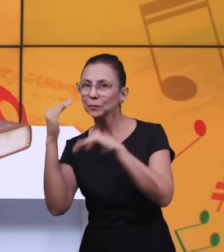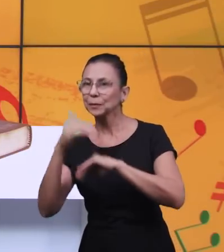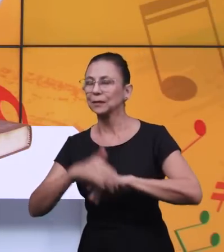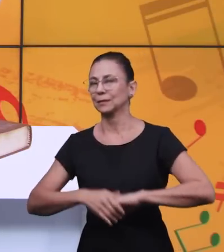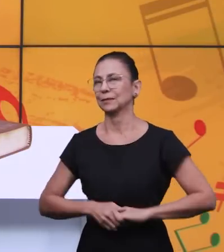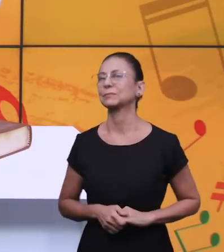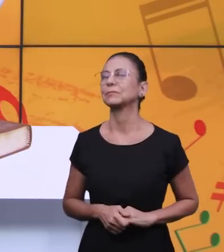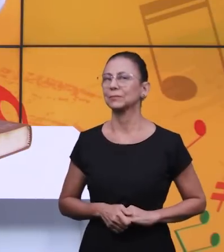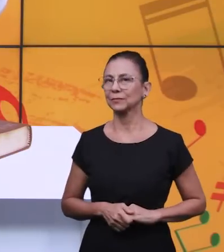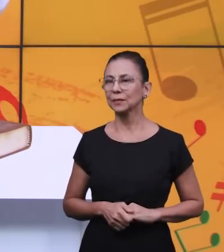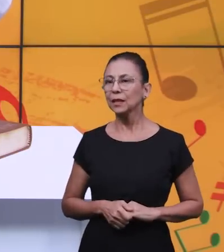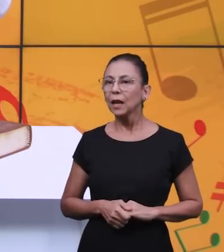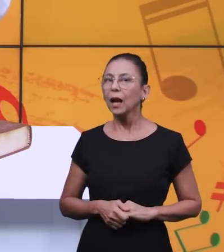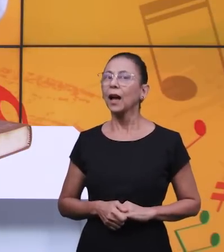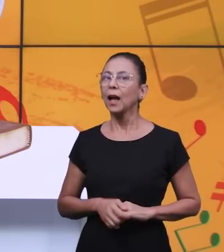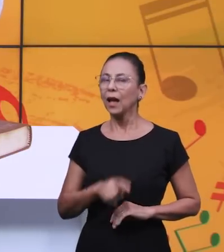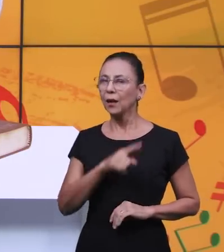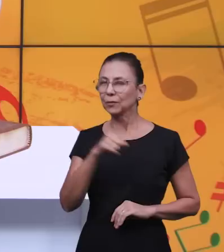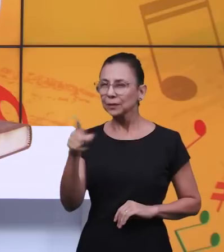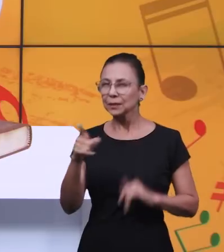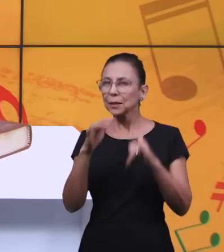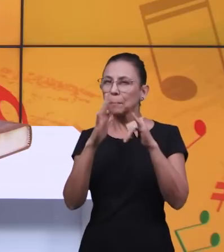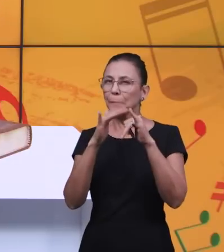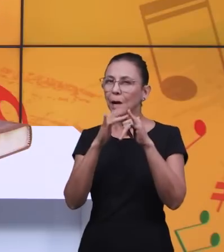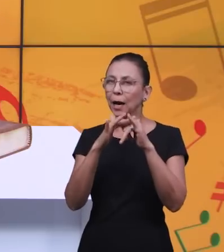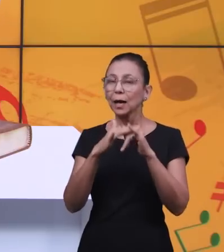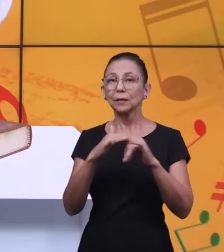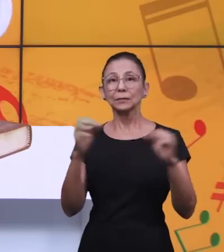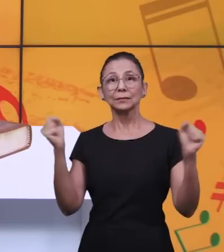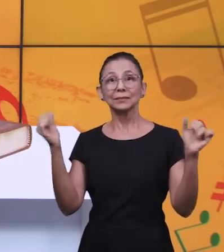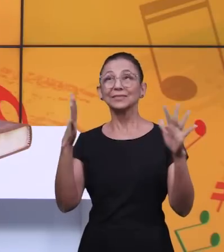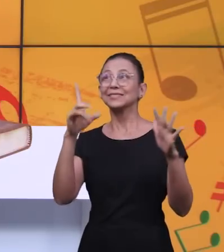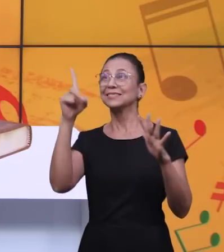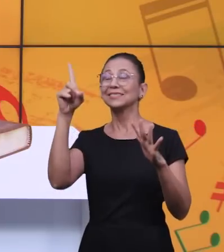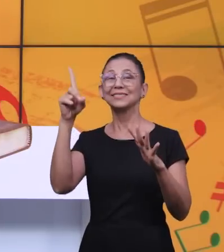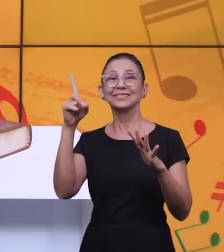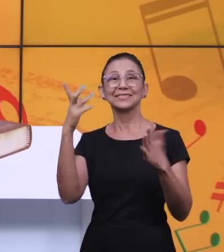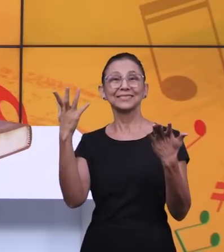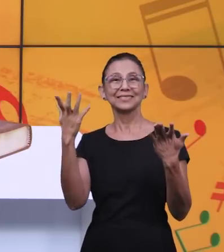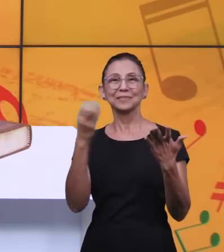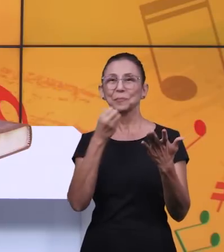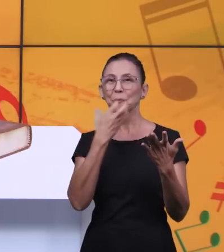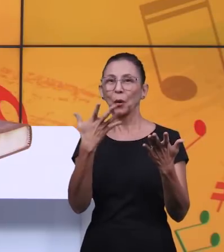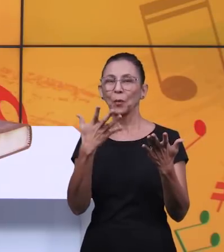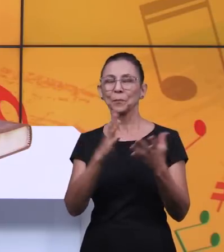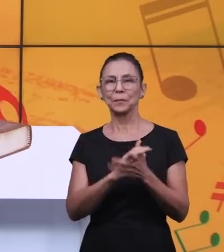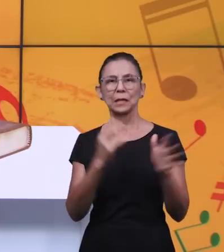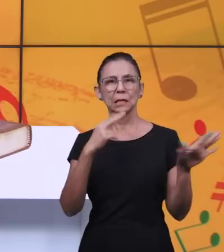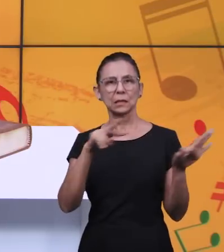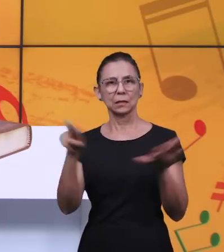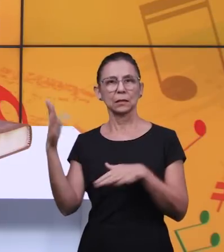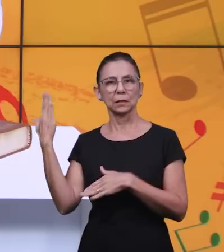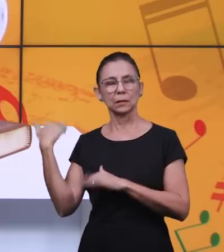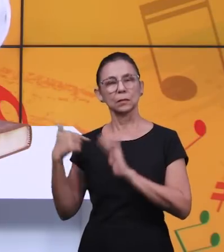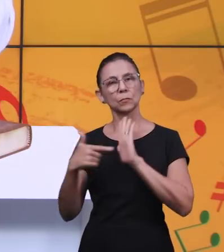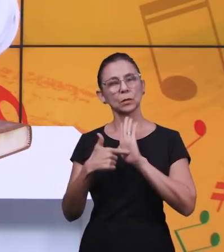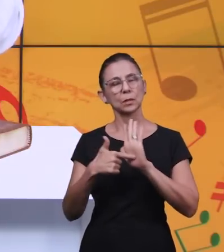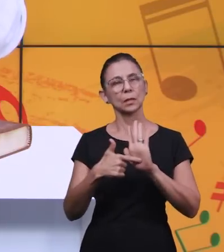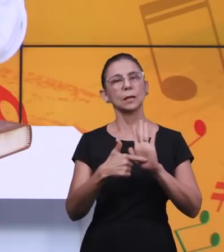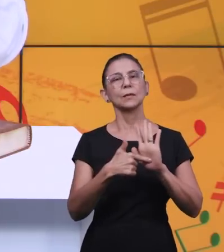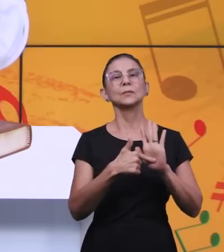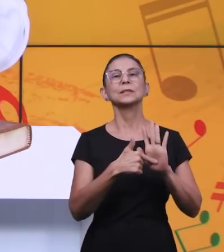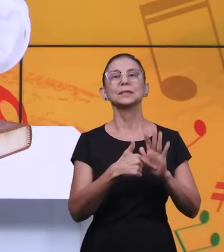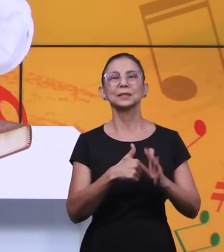vocês. Como vocês estão tocando lindo! Glória a Jesus! Na semana passada, mostramos os